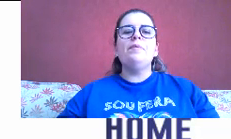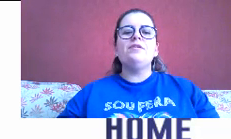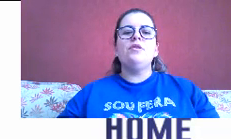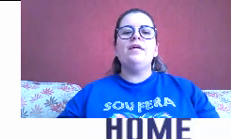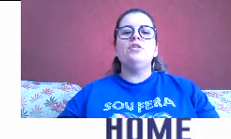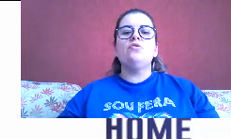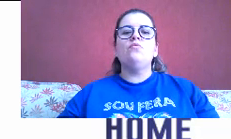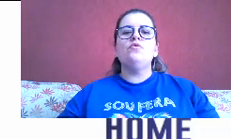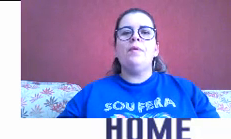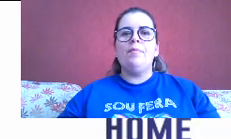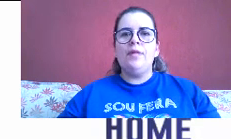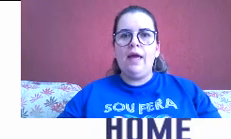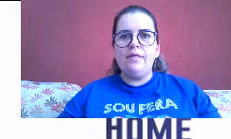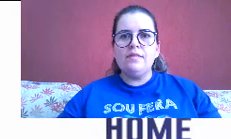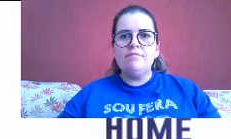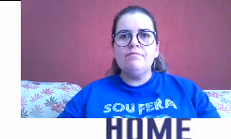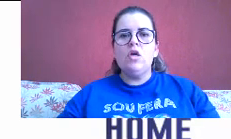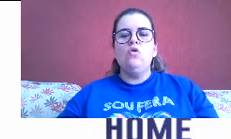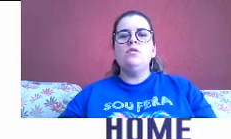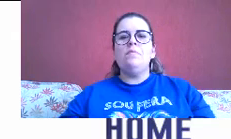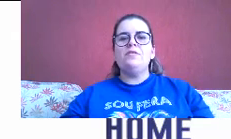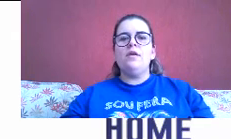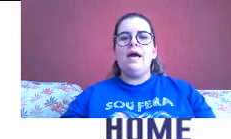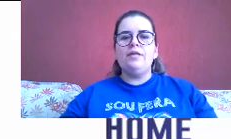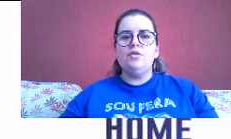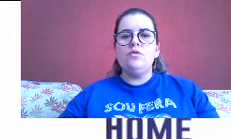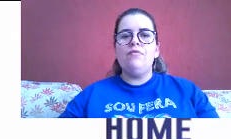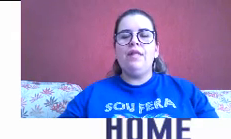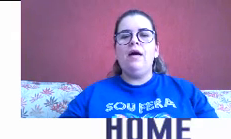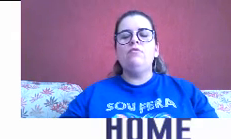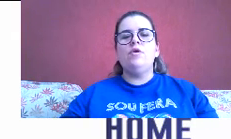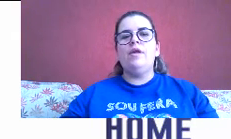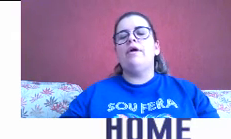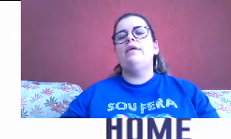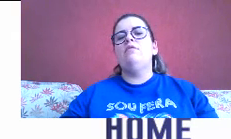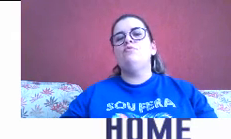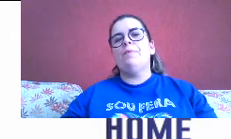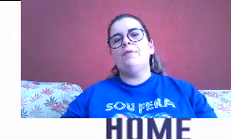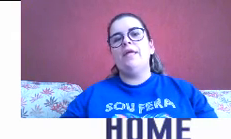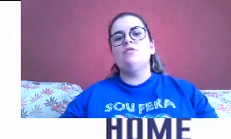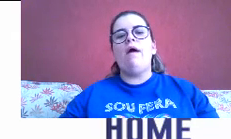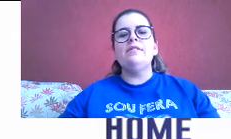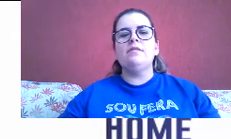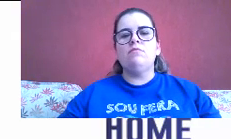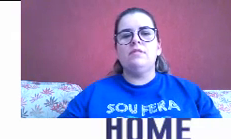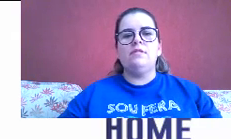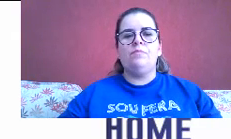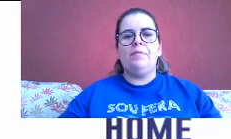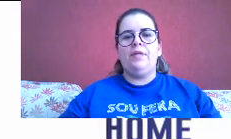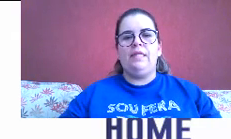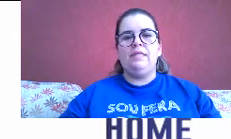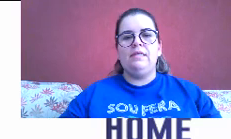serão personagens com superpoderes o seu personagem o seu velão e o seu herói terão superpoderes Quais são